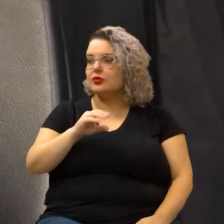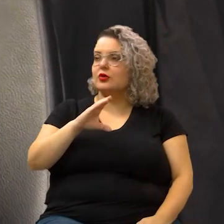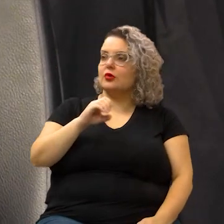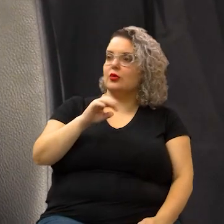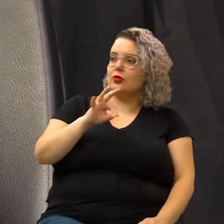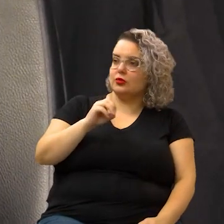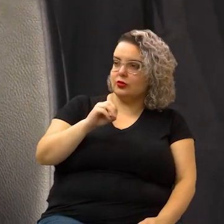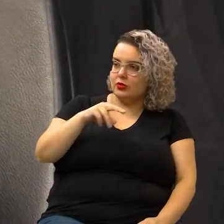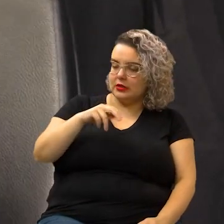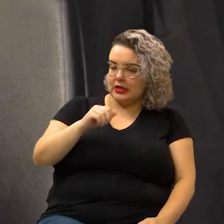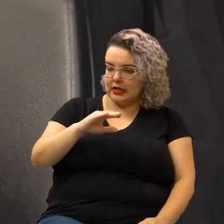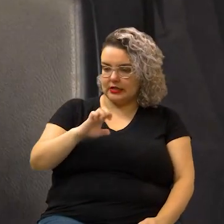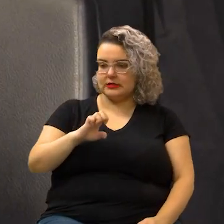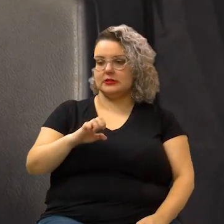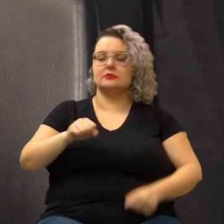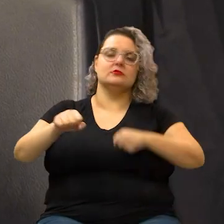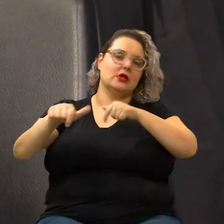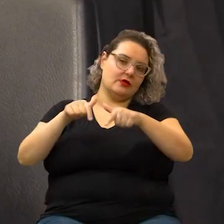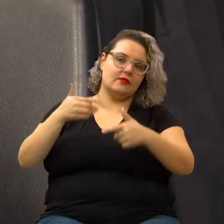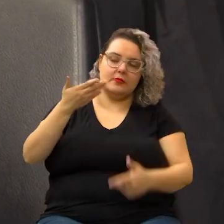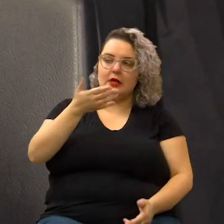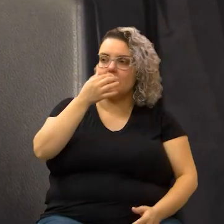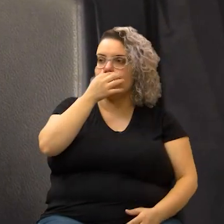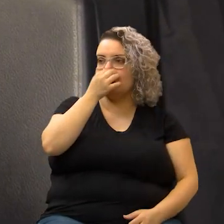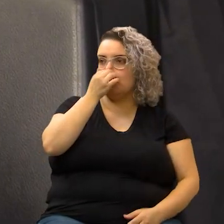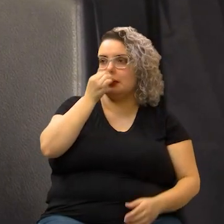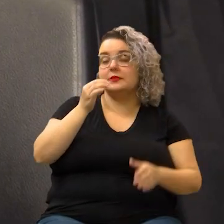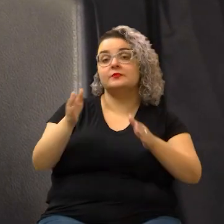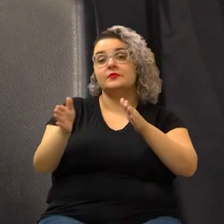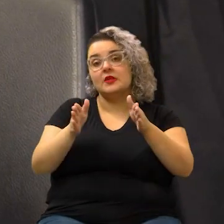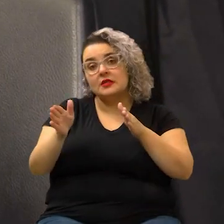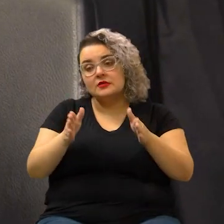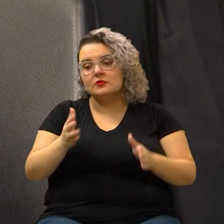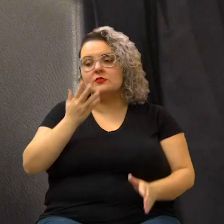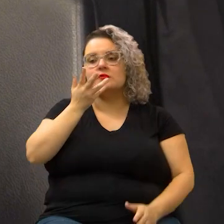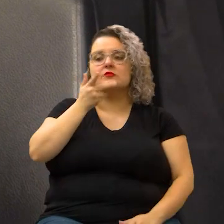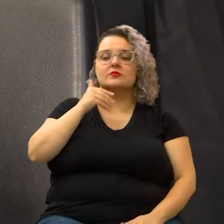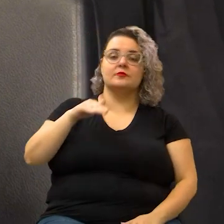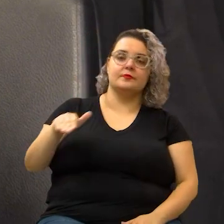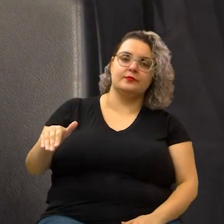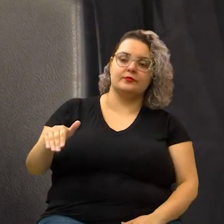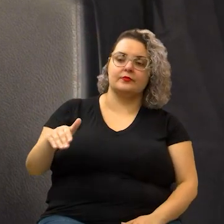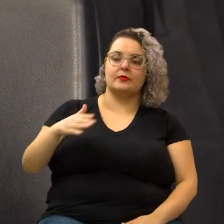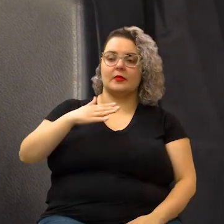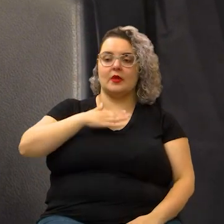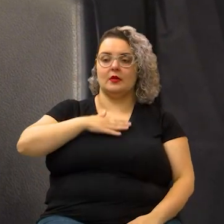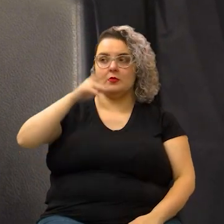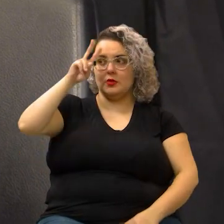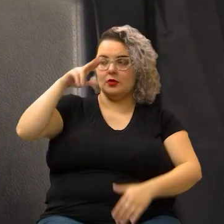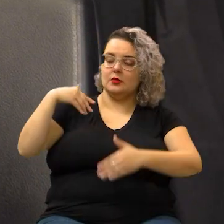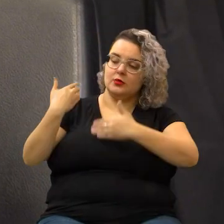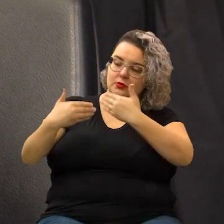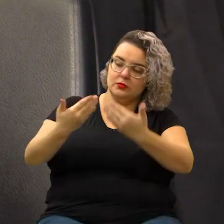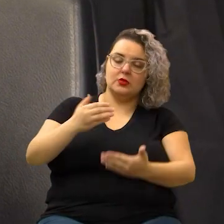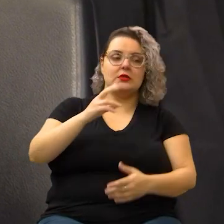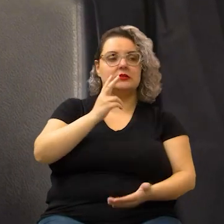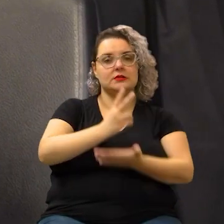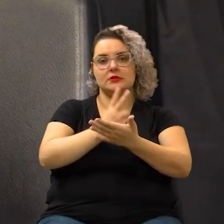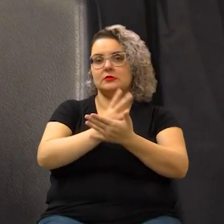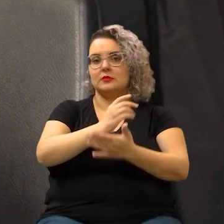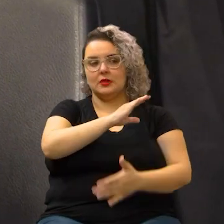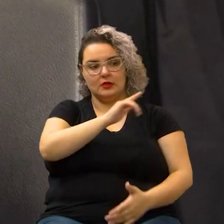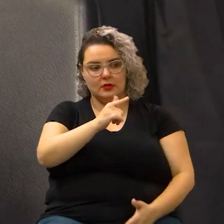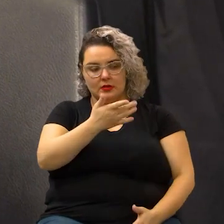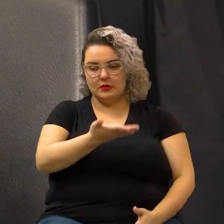formei ali. Foi nesse período de infância que a minha trajetória sempre no distrito do Campo